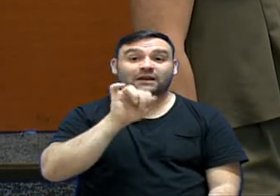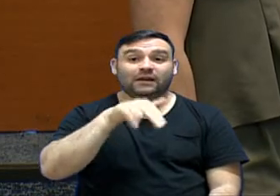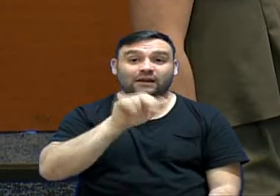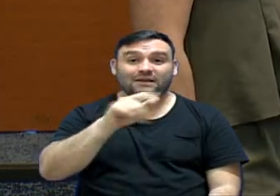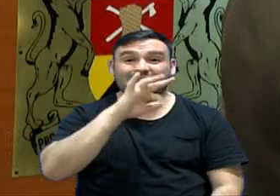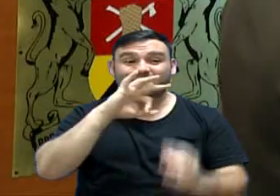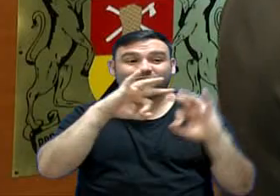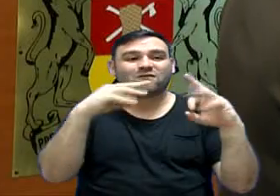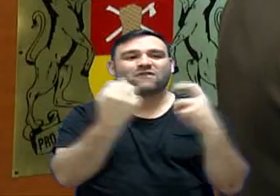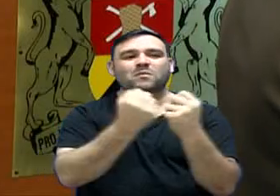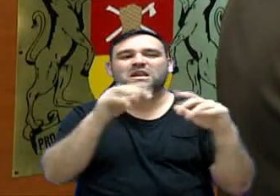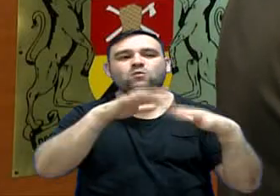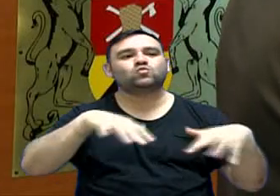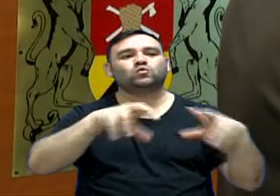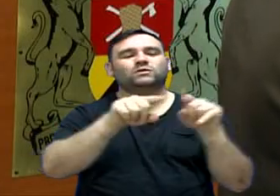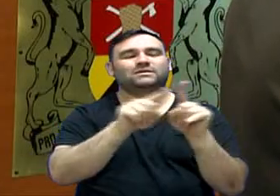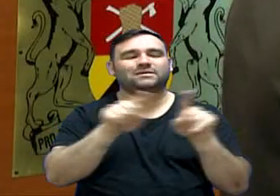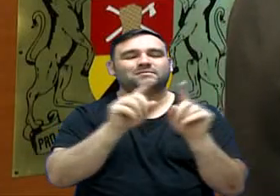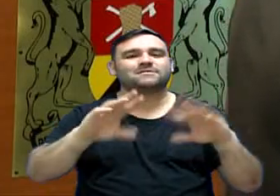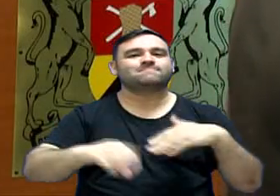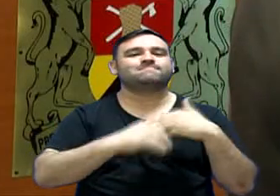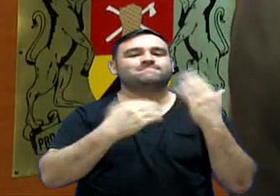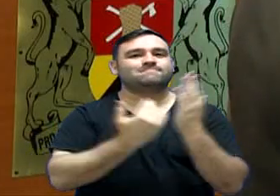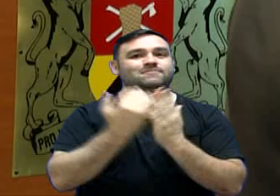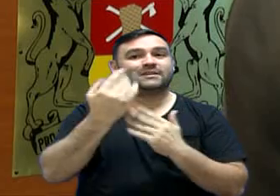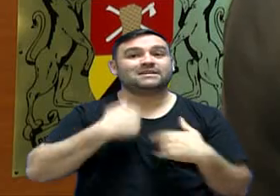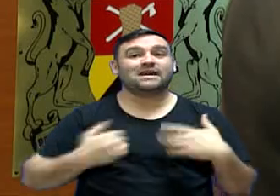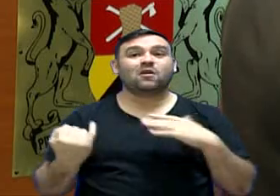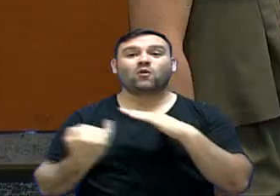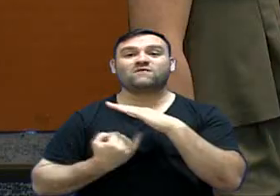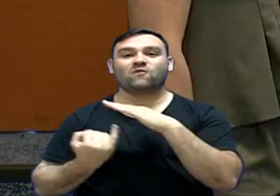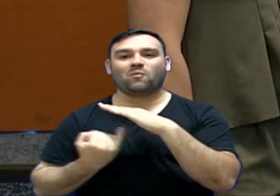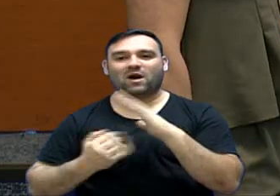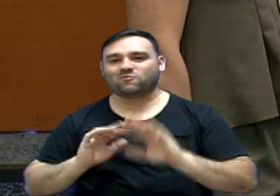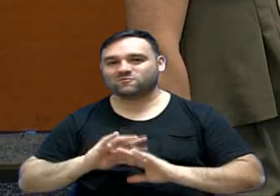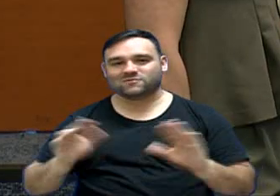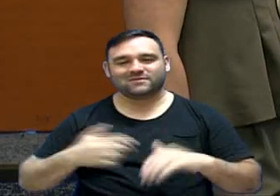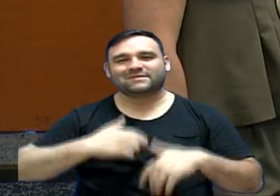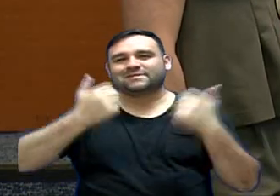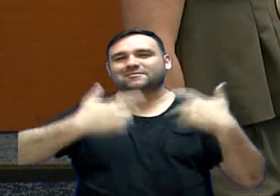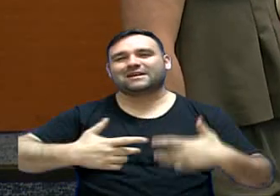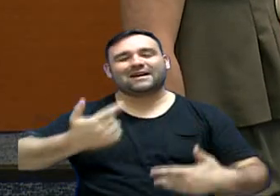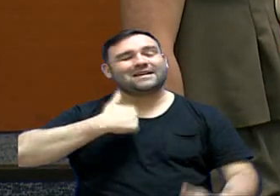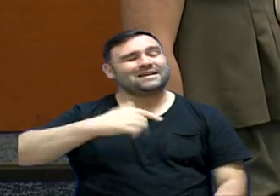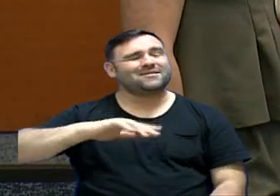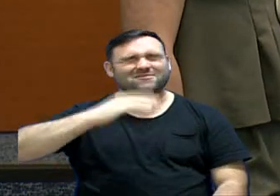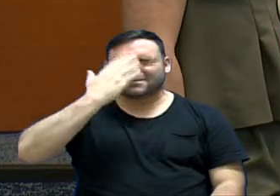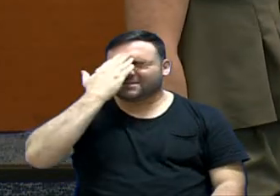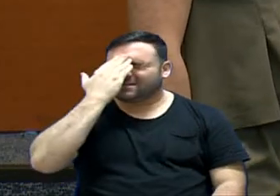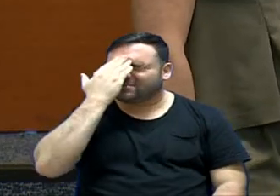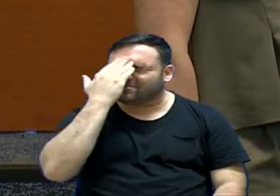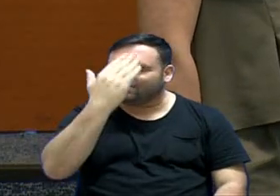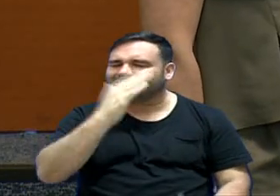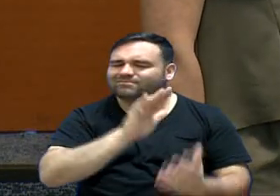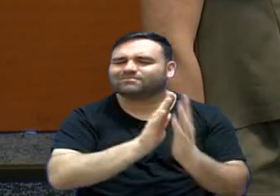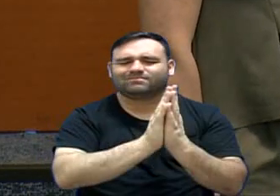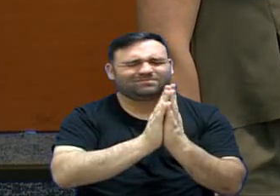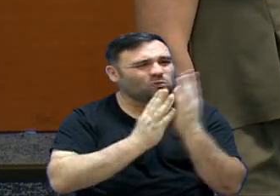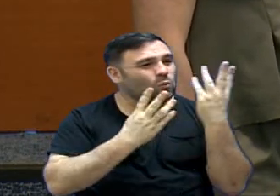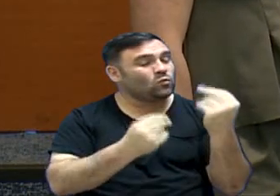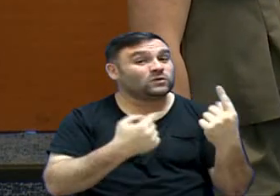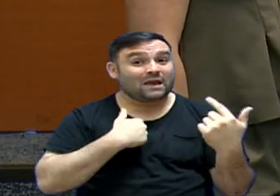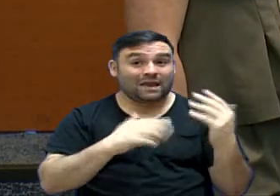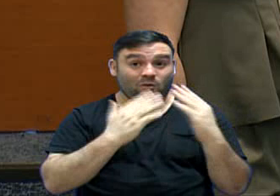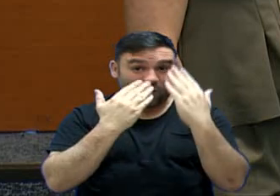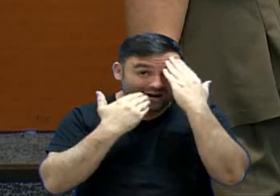toda a família. Sou informal. Queria só isso. Agradecer, te dizer que eu sou muito grato. E assim como eu sou,